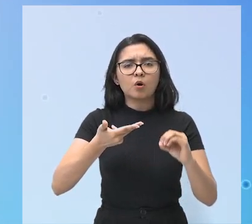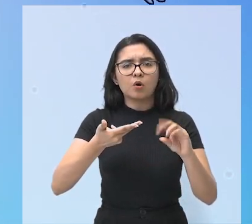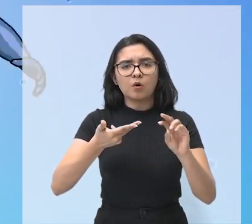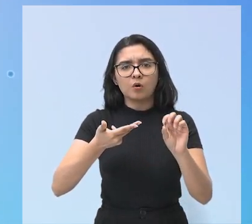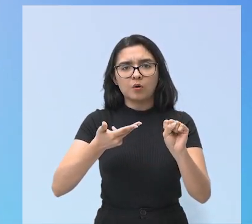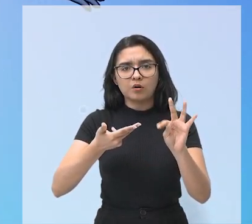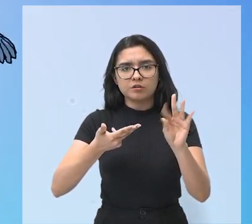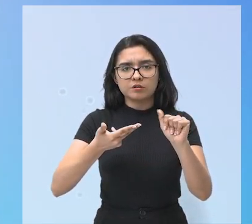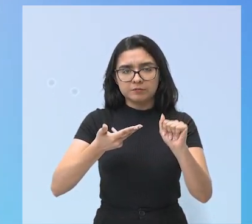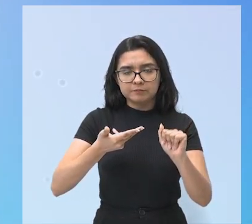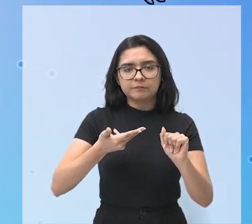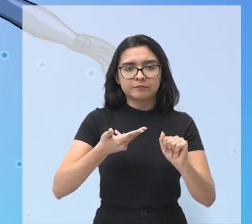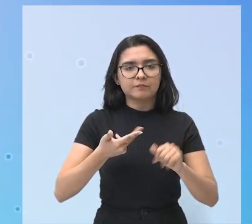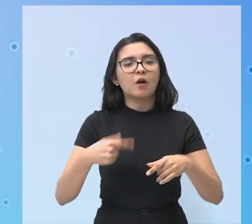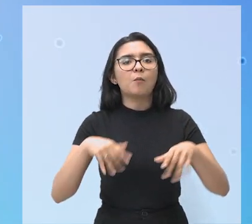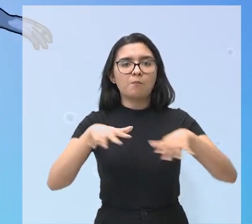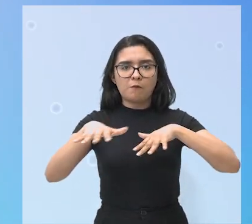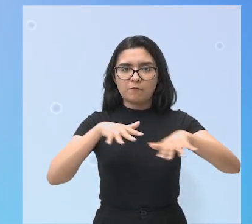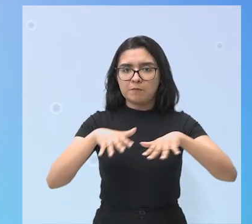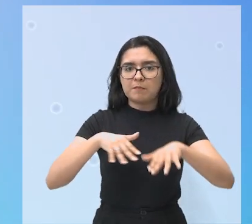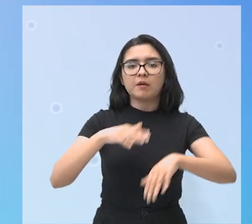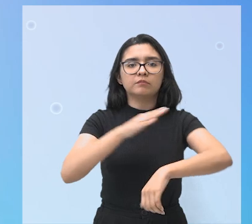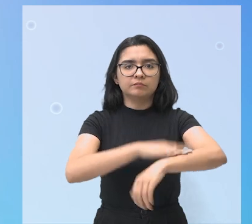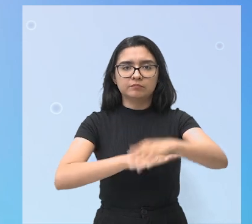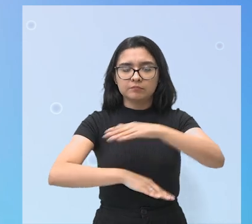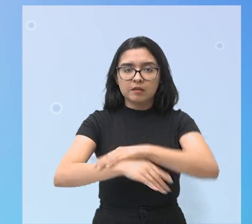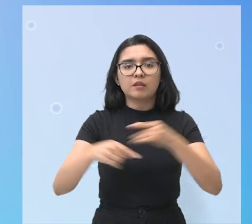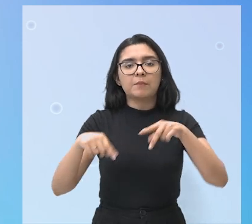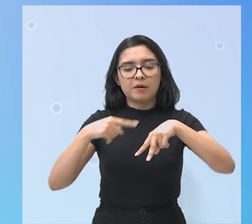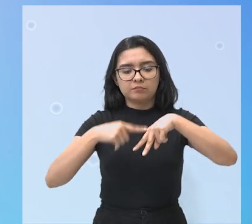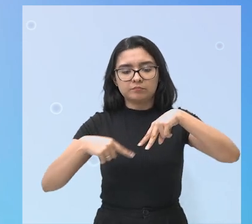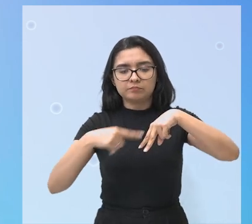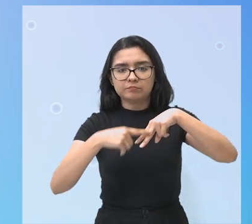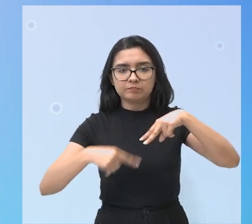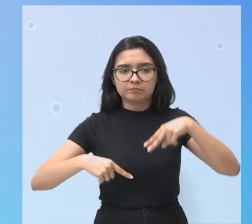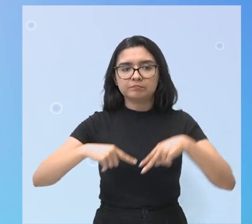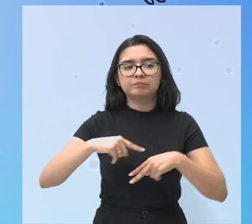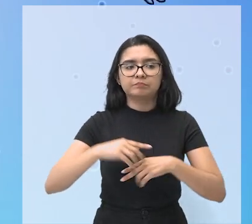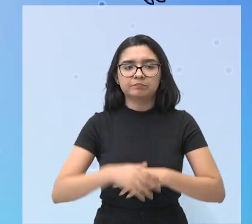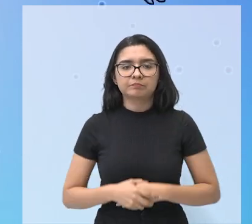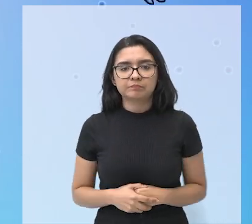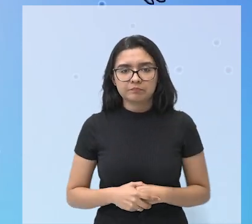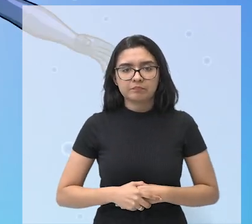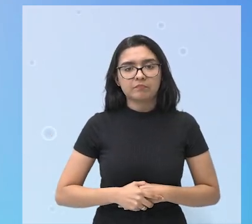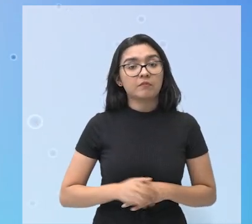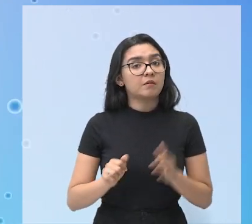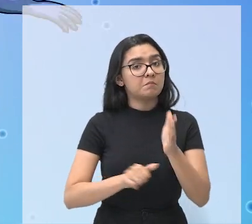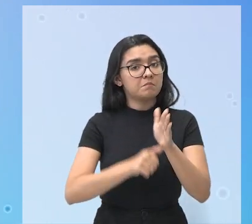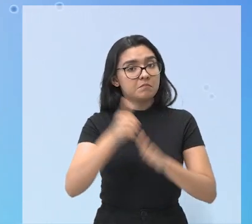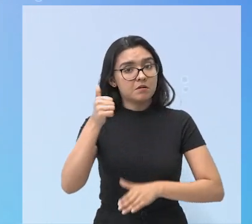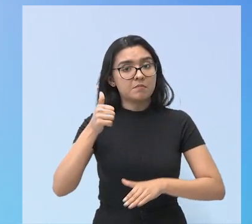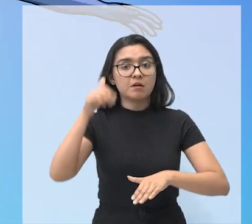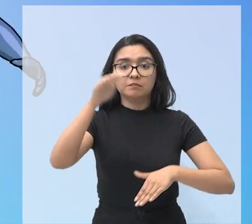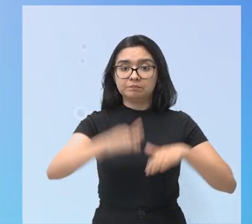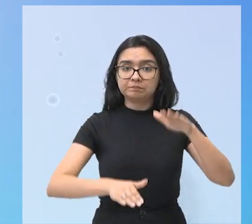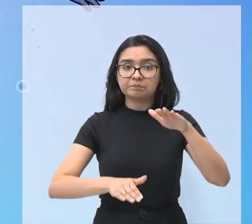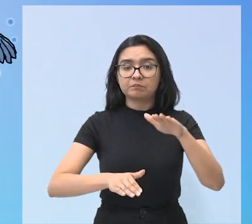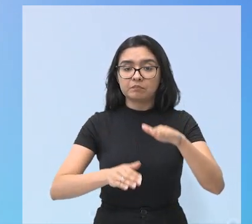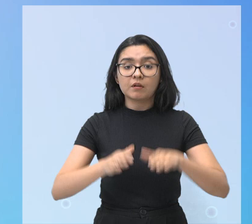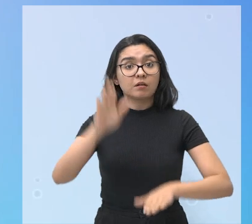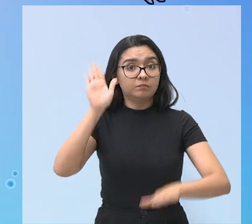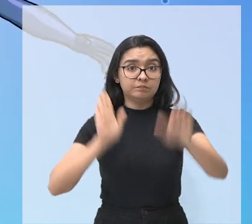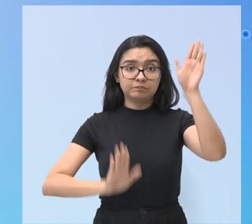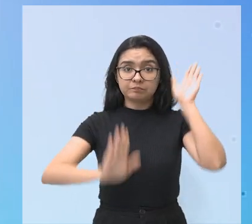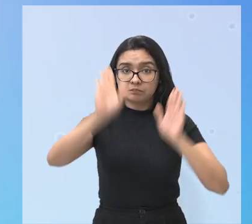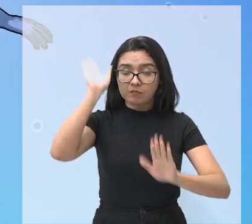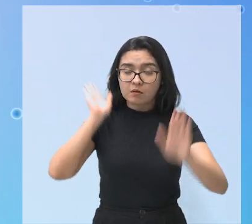novamente braços e pernas trabalhando alternadamente, né? Primeiramente os braços fazendo esse círculo, né, como